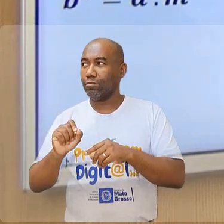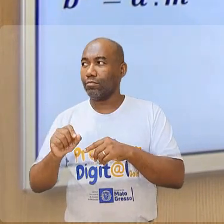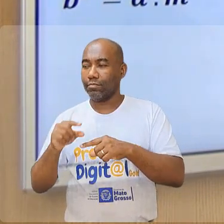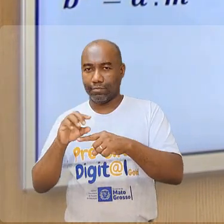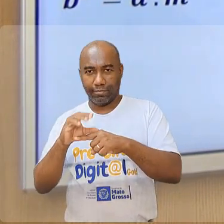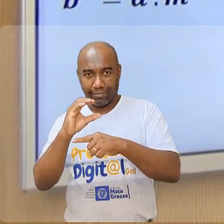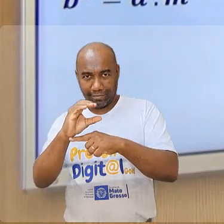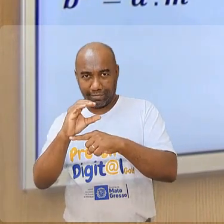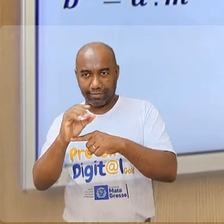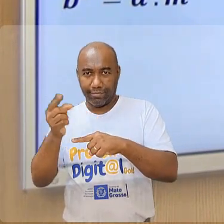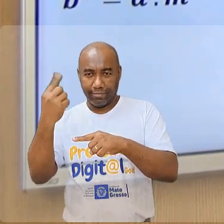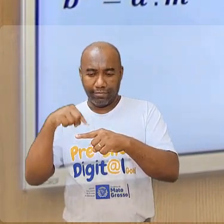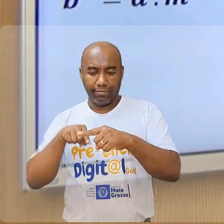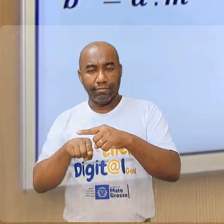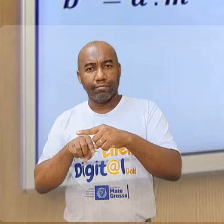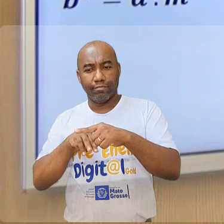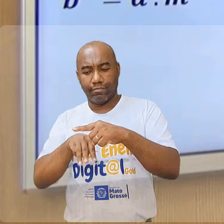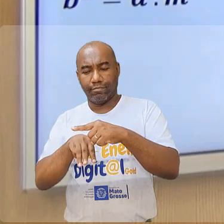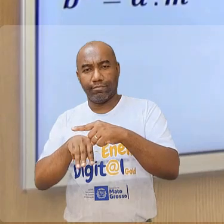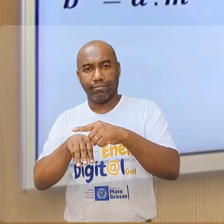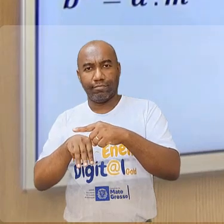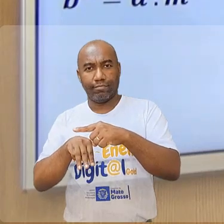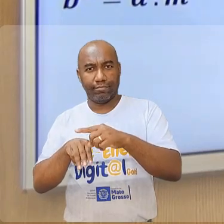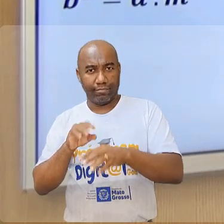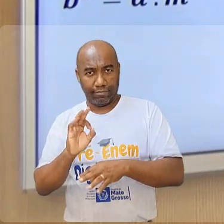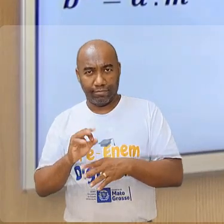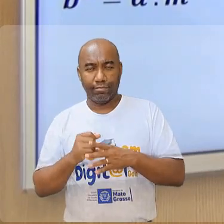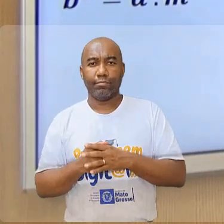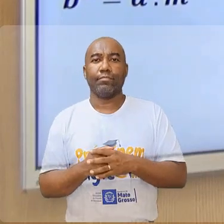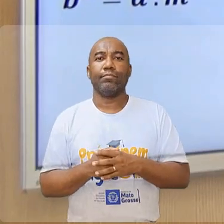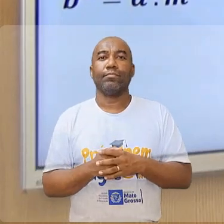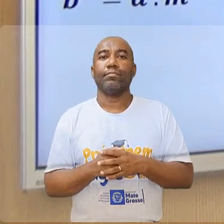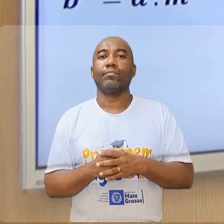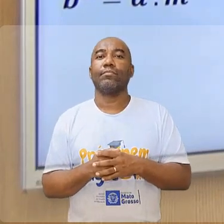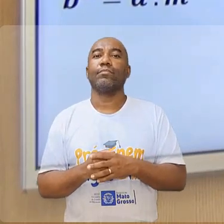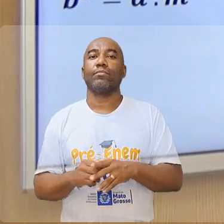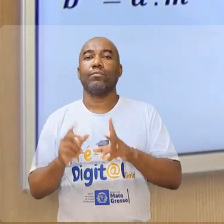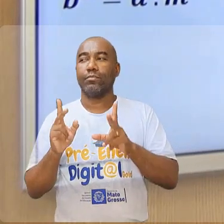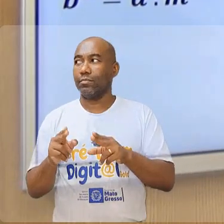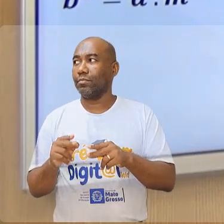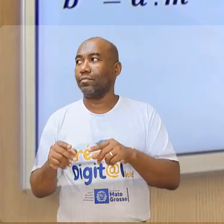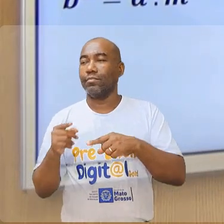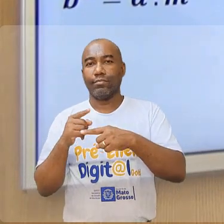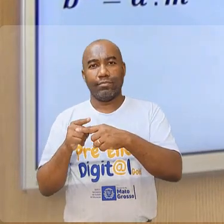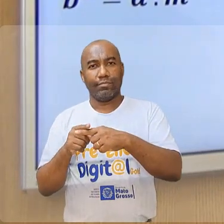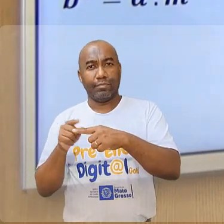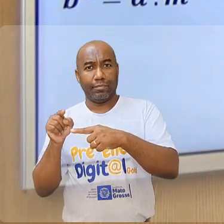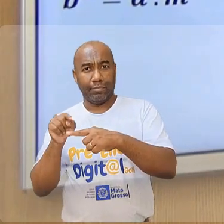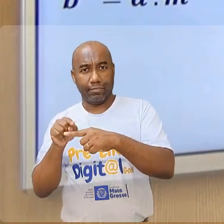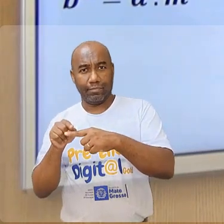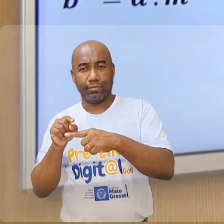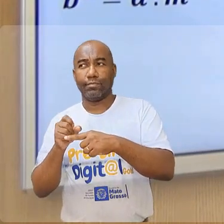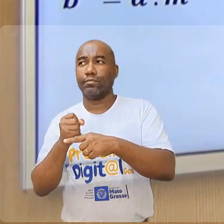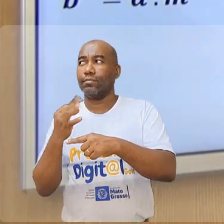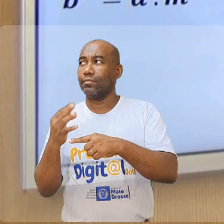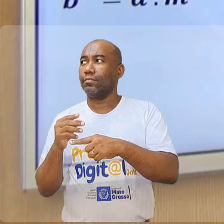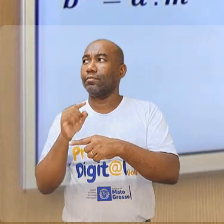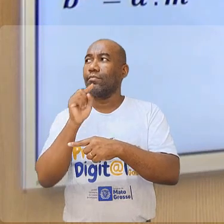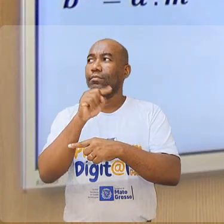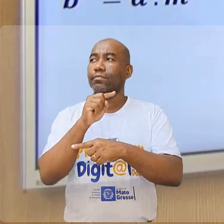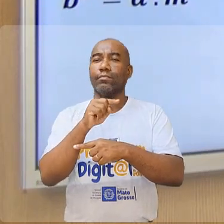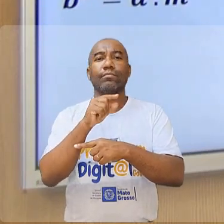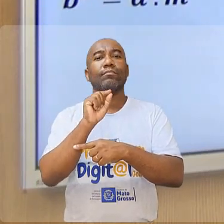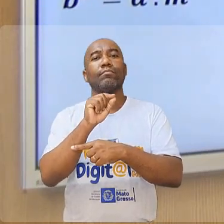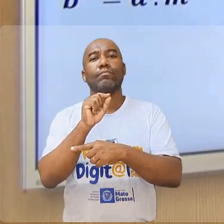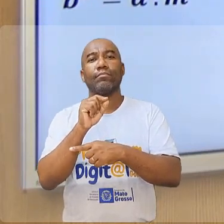Ou seja embaixo você eu vou m tranquilo vou por sinal de igual Vou por pra sozinhas na parte de cima da